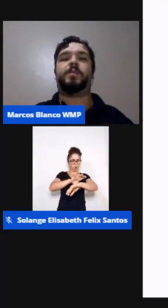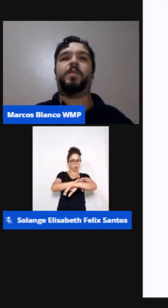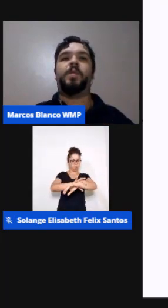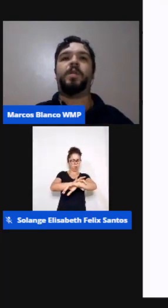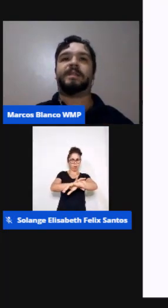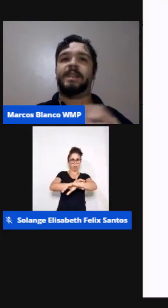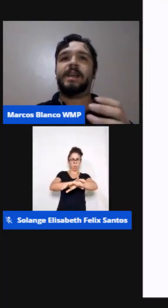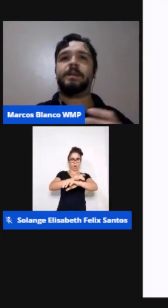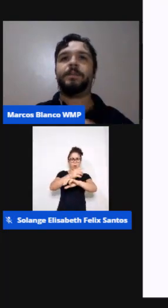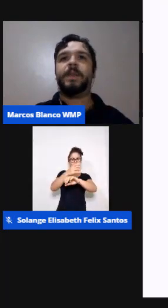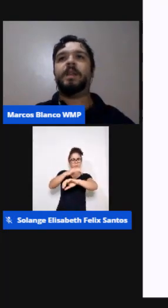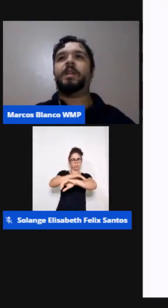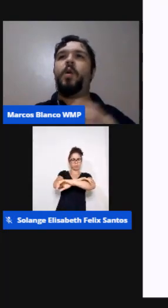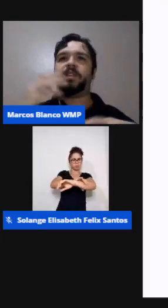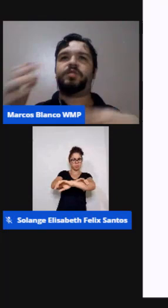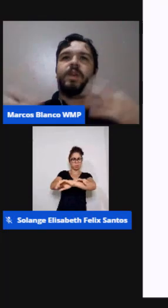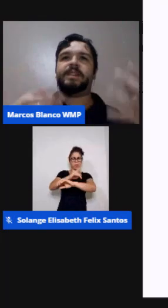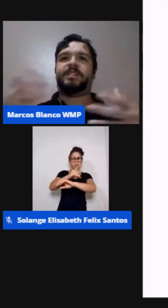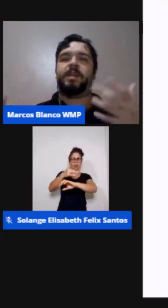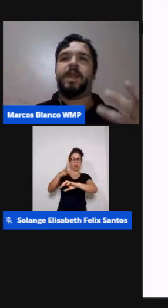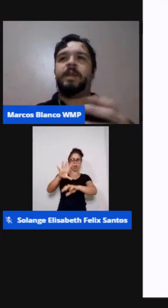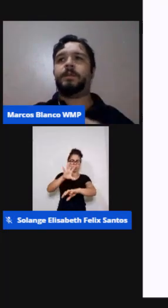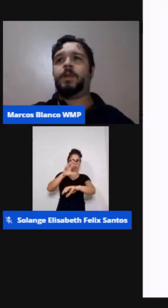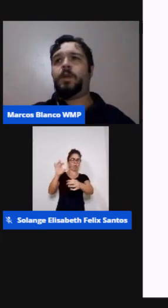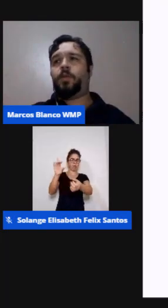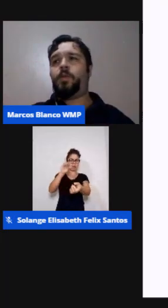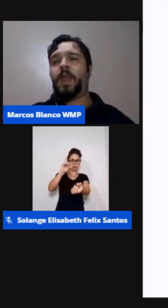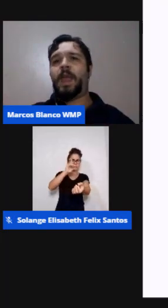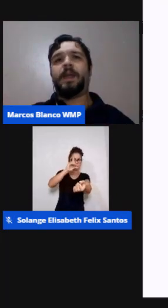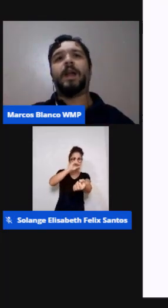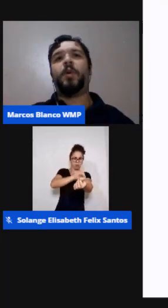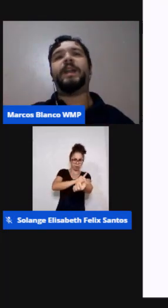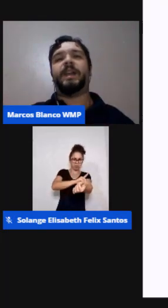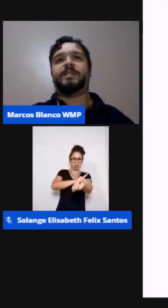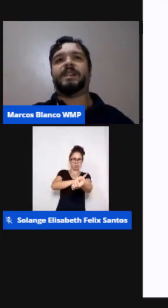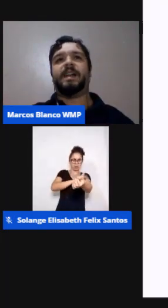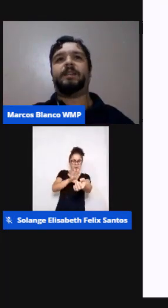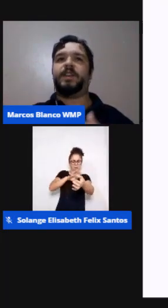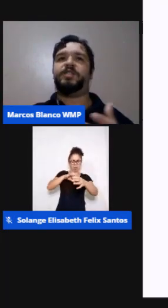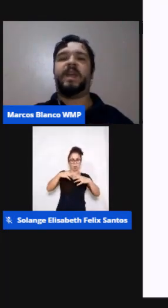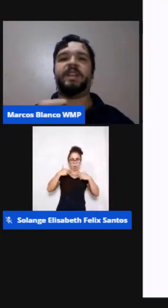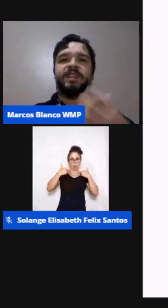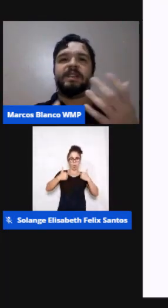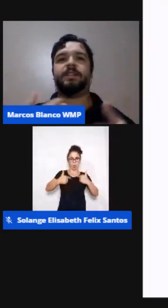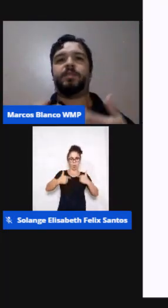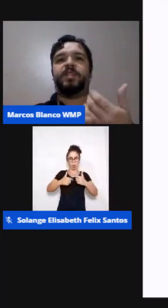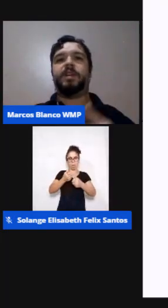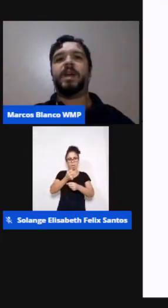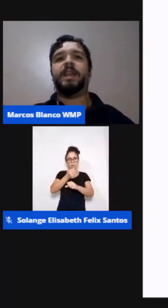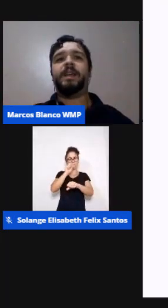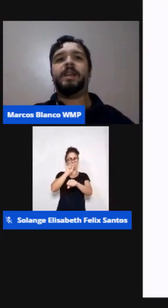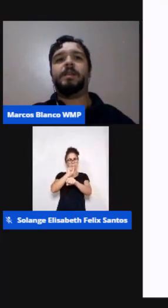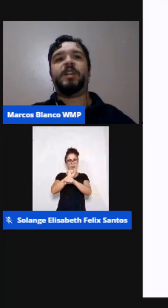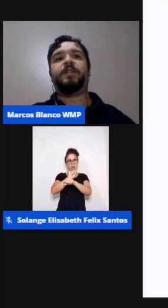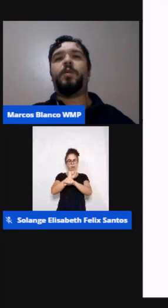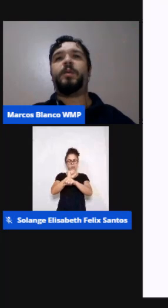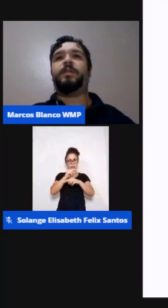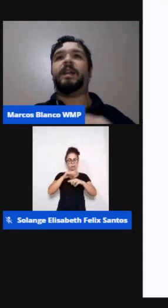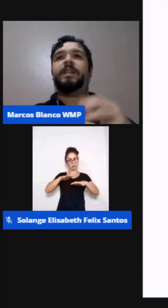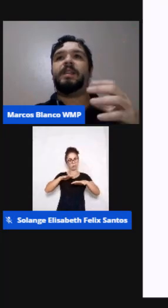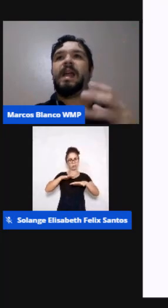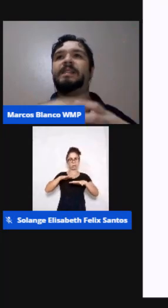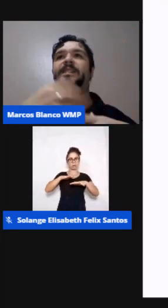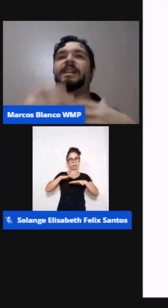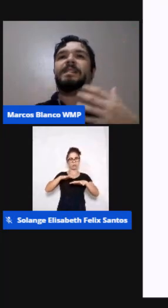ser infectada por Zika. Outras doenças também, que podem causar, infelizmente, a síndrome de Guillain-Barré, mas